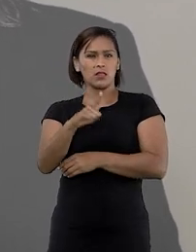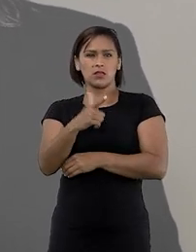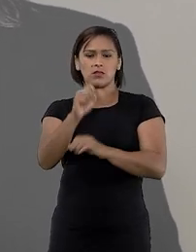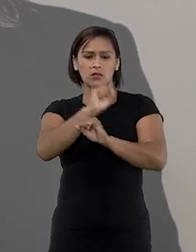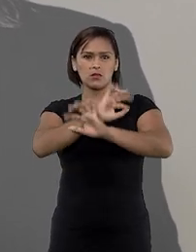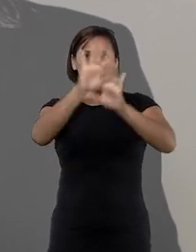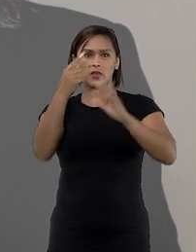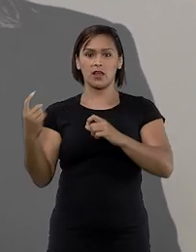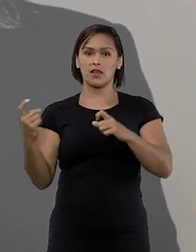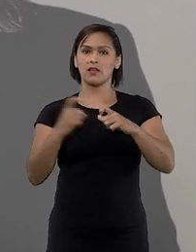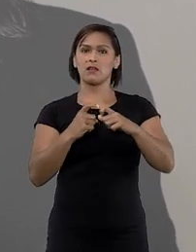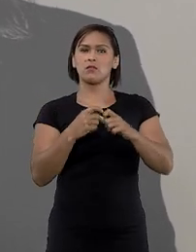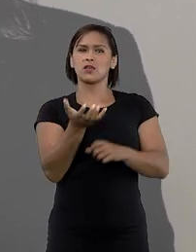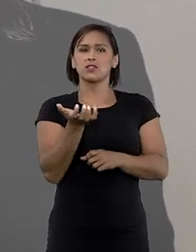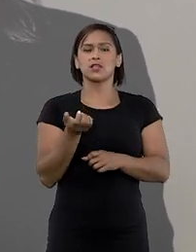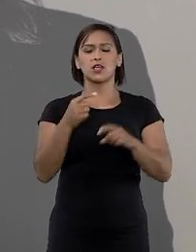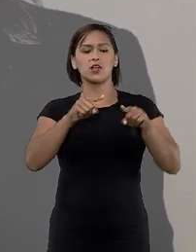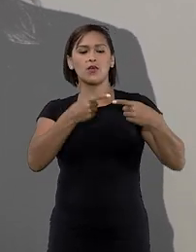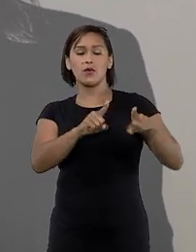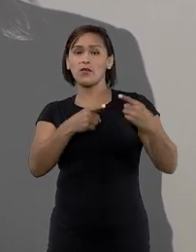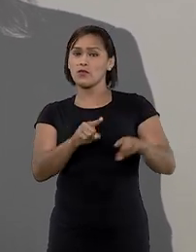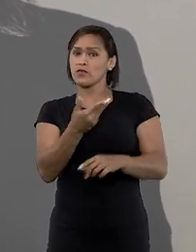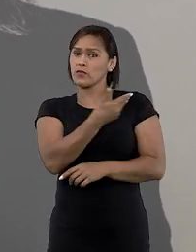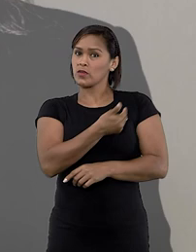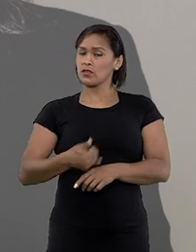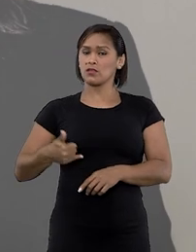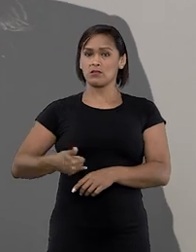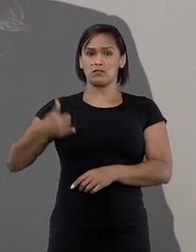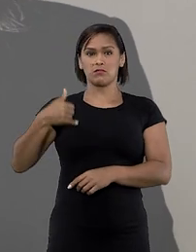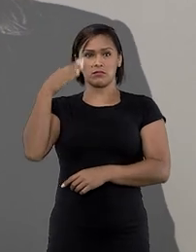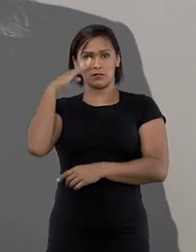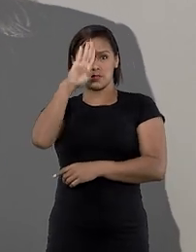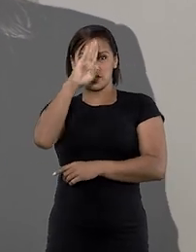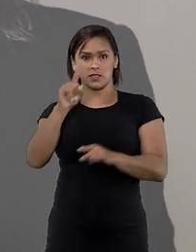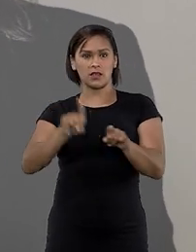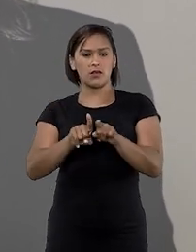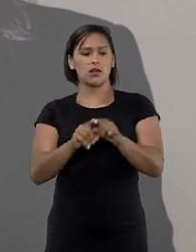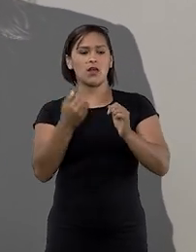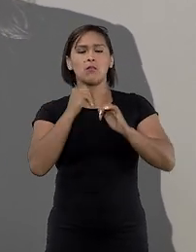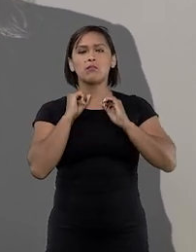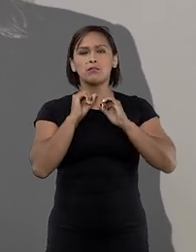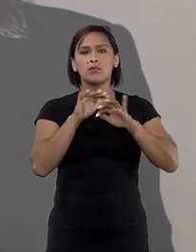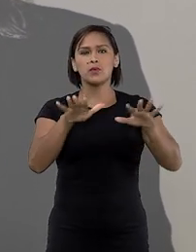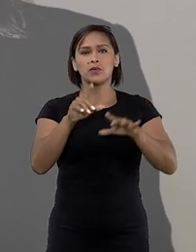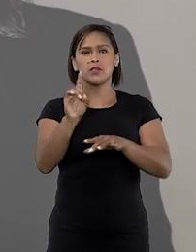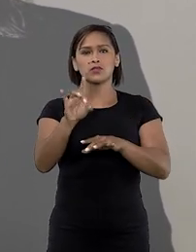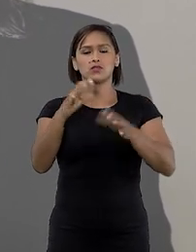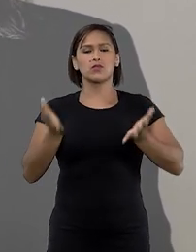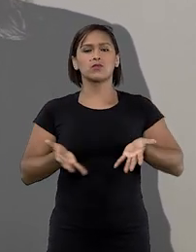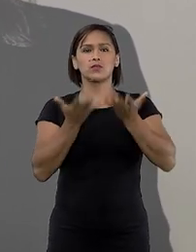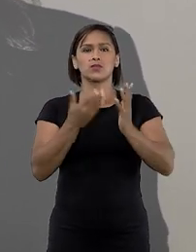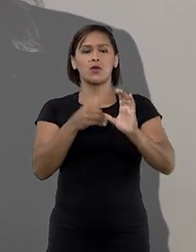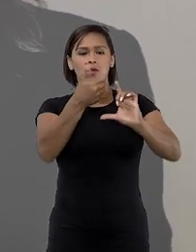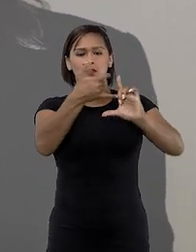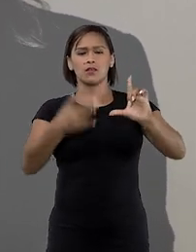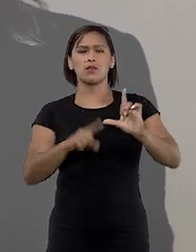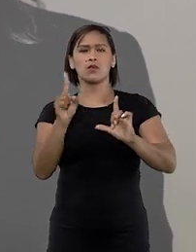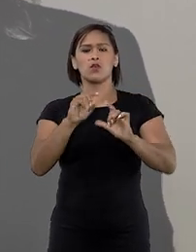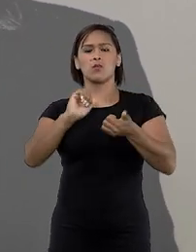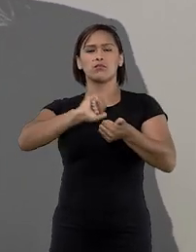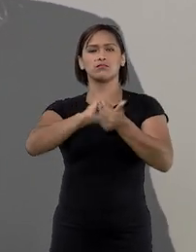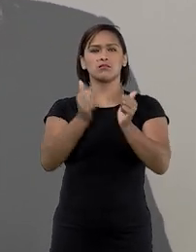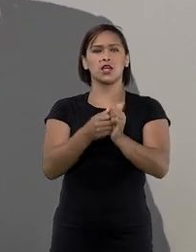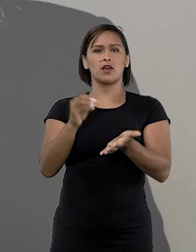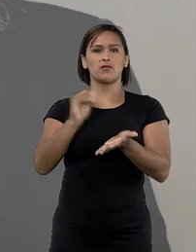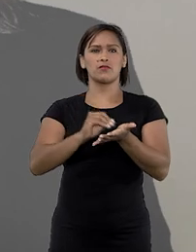de que a médica tenha pretendido ofender a honra do presidente, pois a publicação trazia uma expressão que ele classificou como